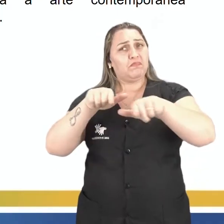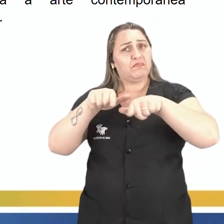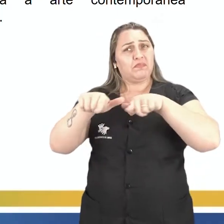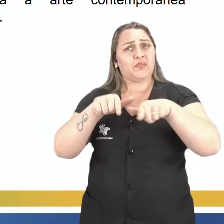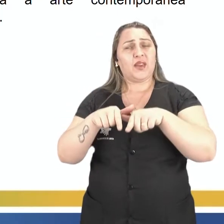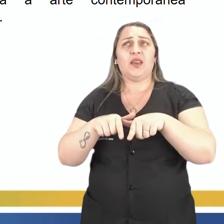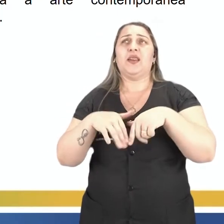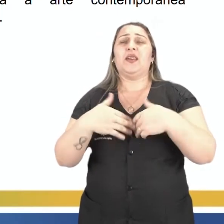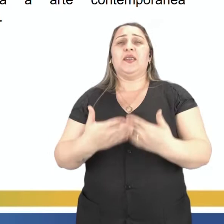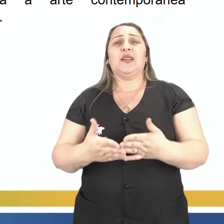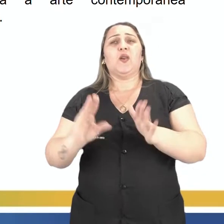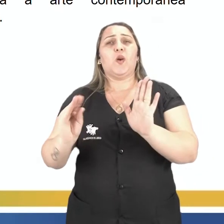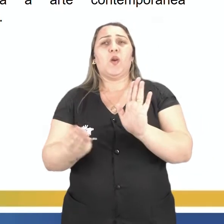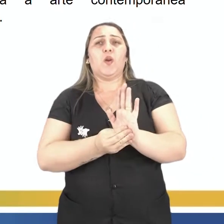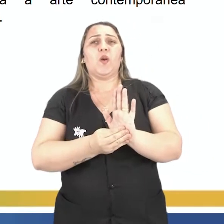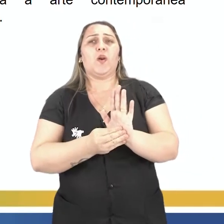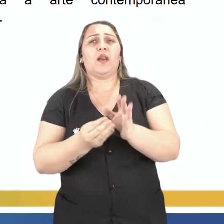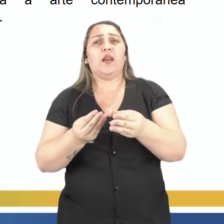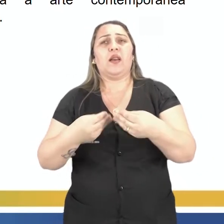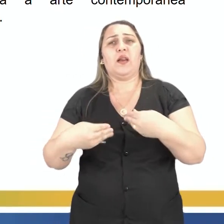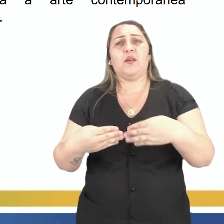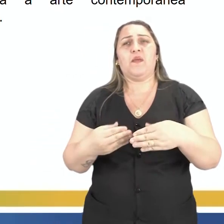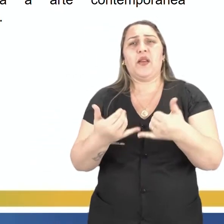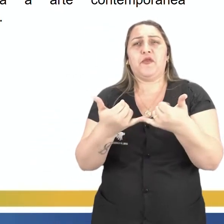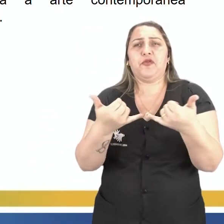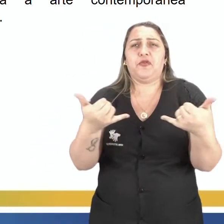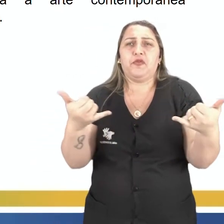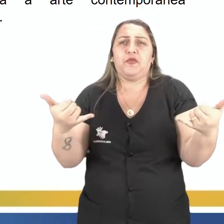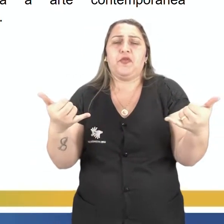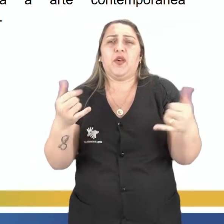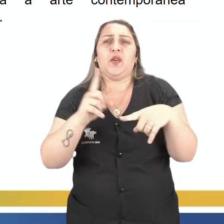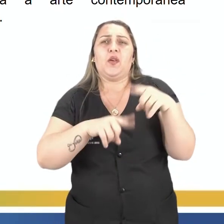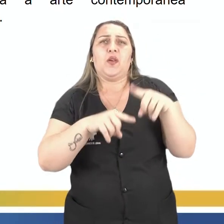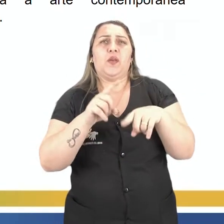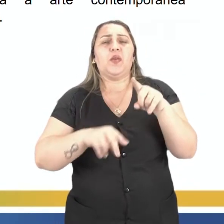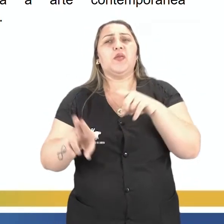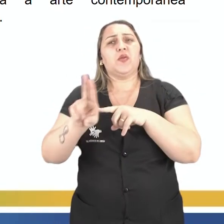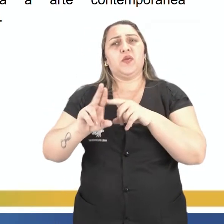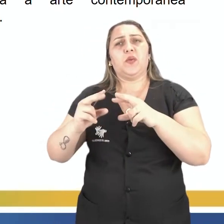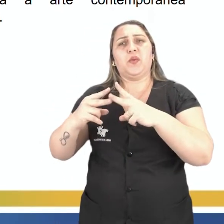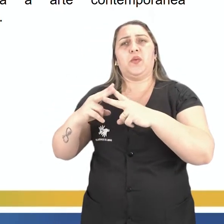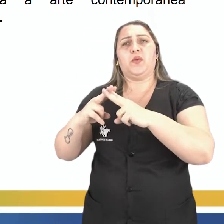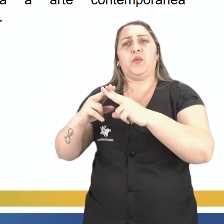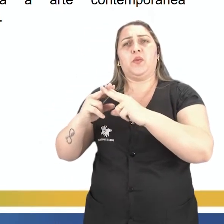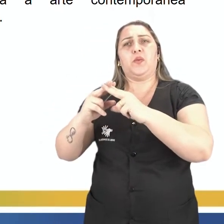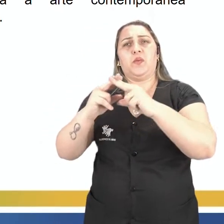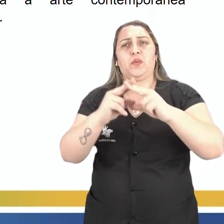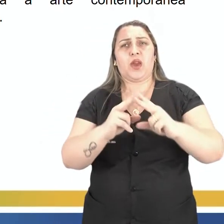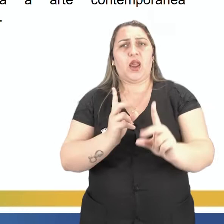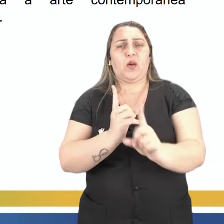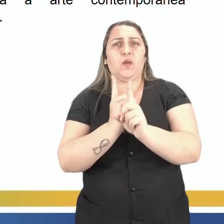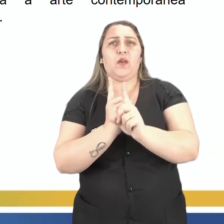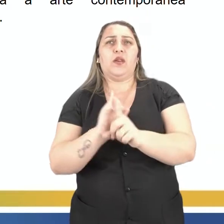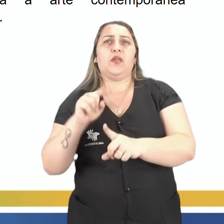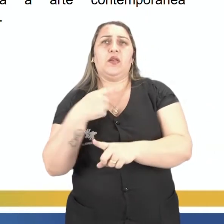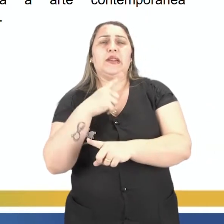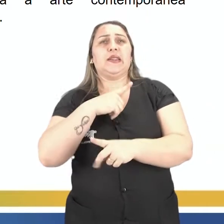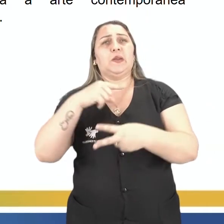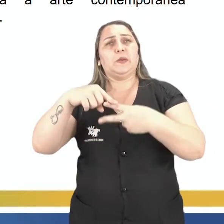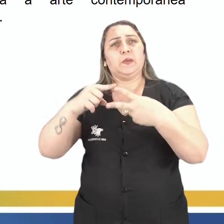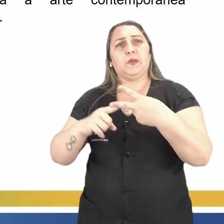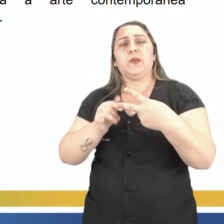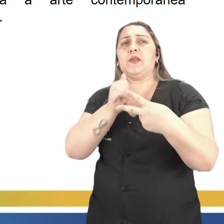trabalho. Geralmente ele inclui plásticos, fios, né, objetos reutilizáveis que ele encontra. E aqui nós temos